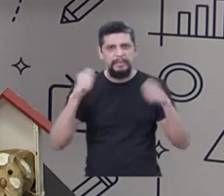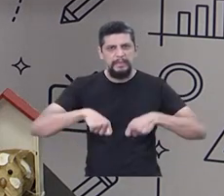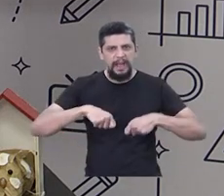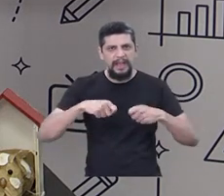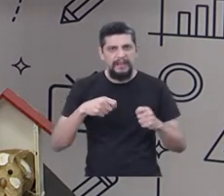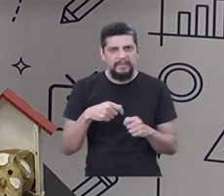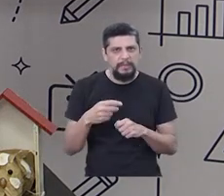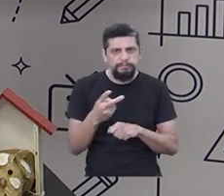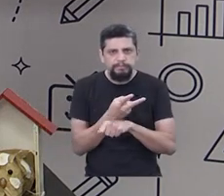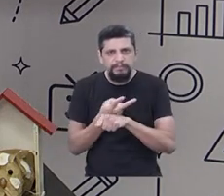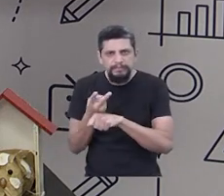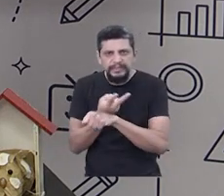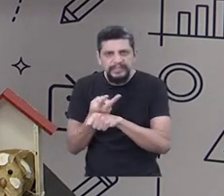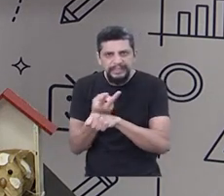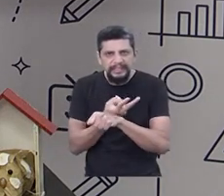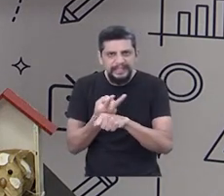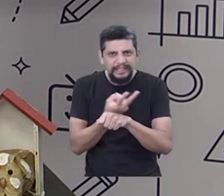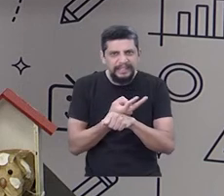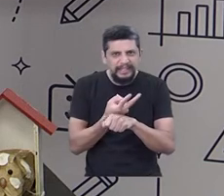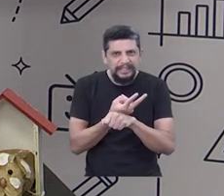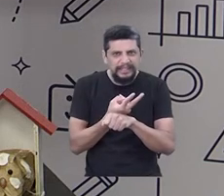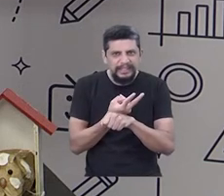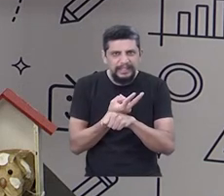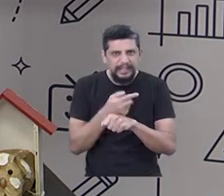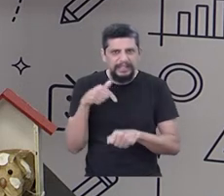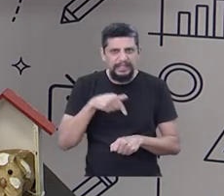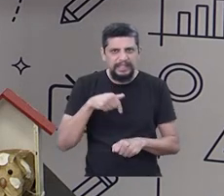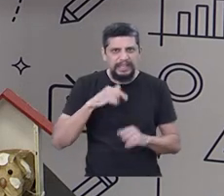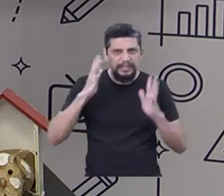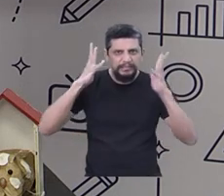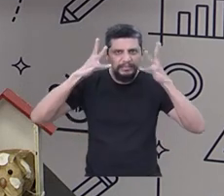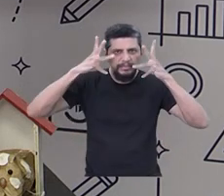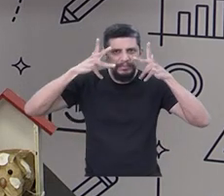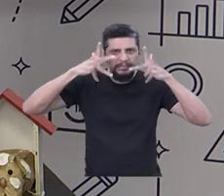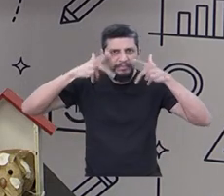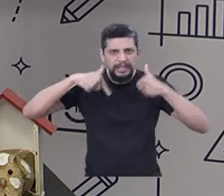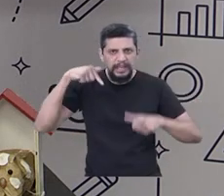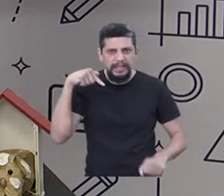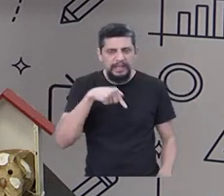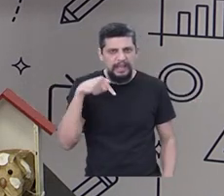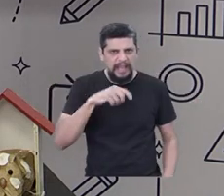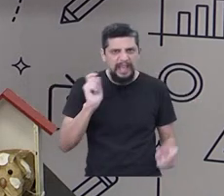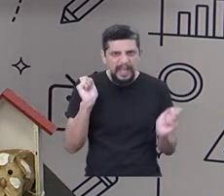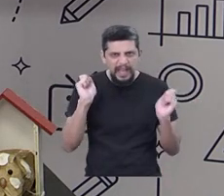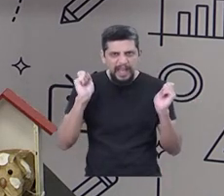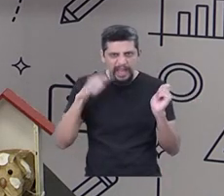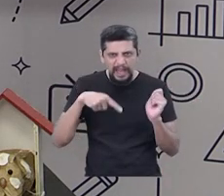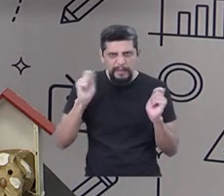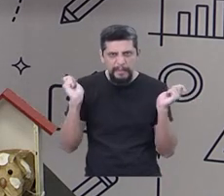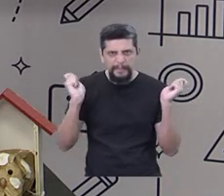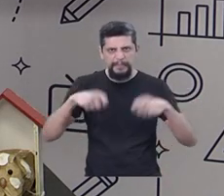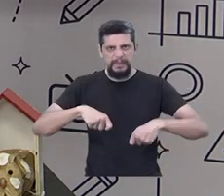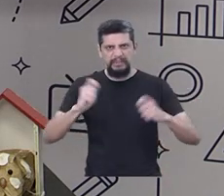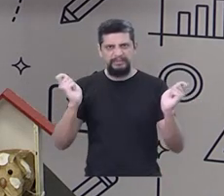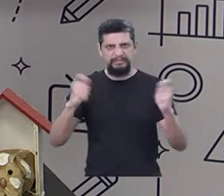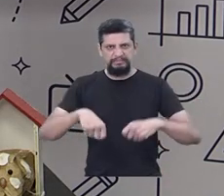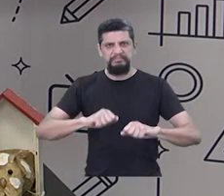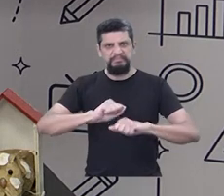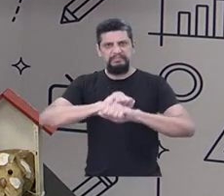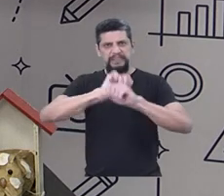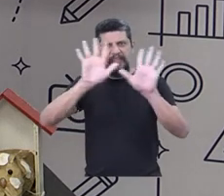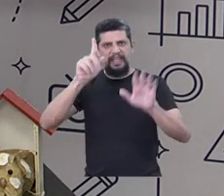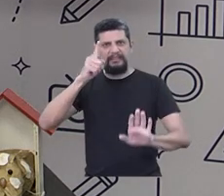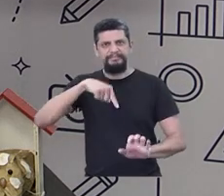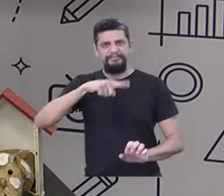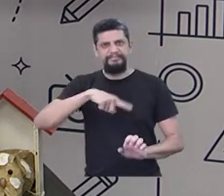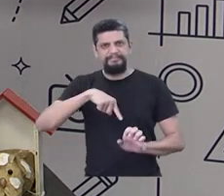possivelmente ela vai buscar saber através desses animais aqui. É possível, gente? Claro